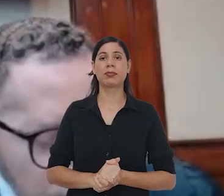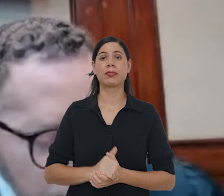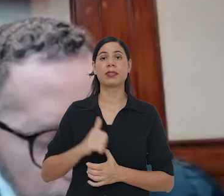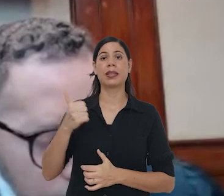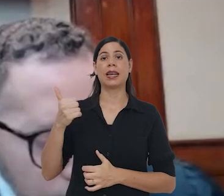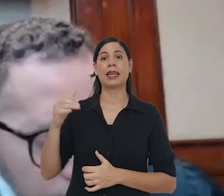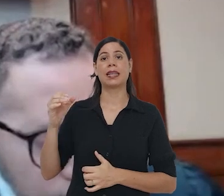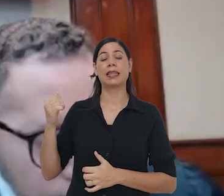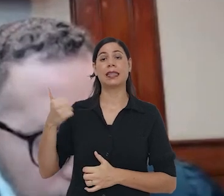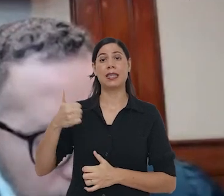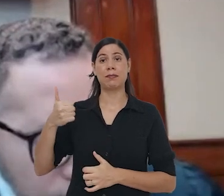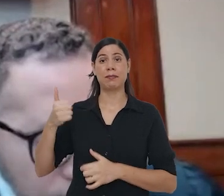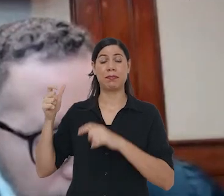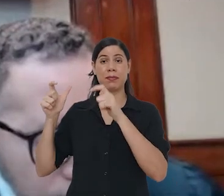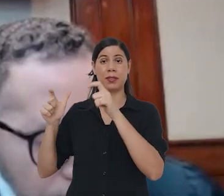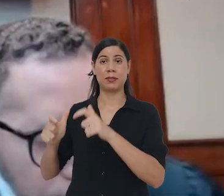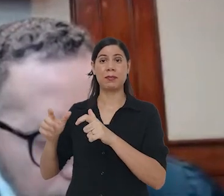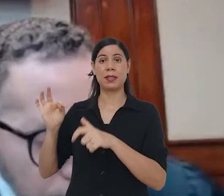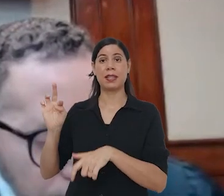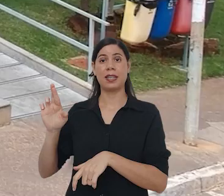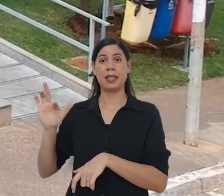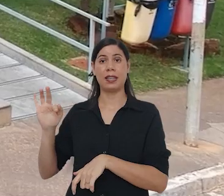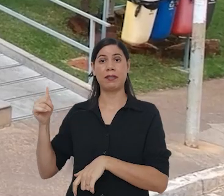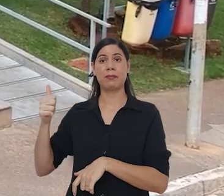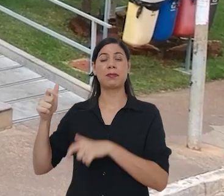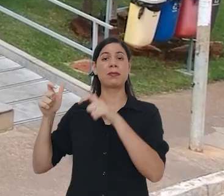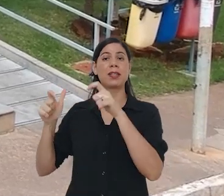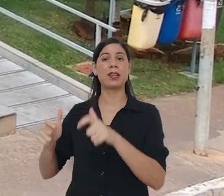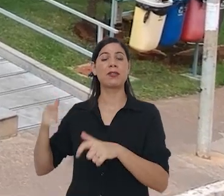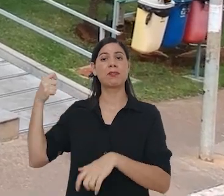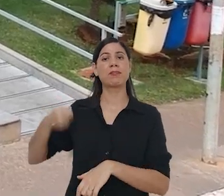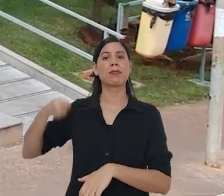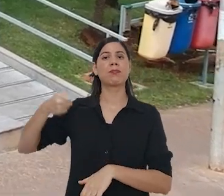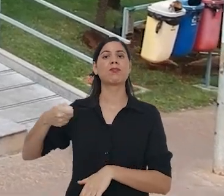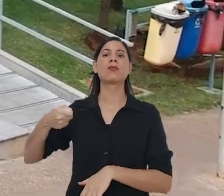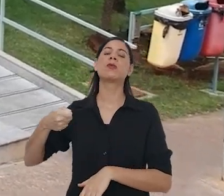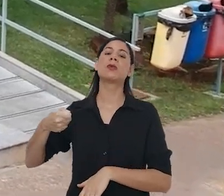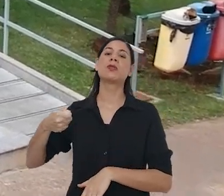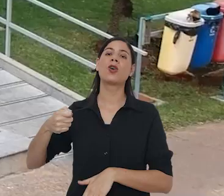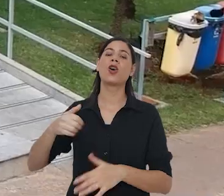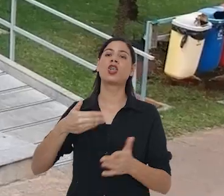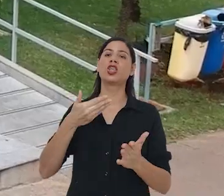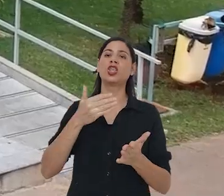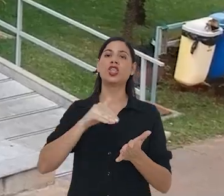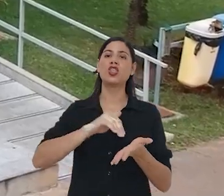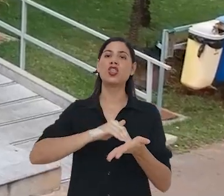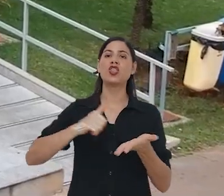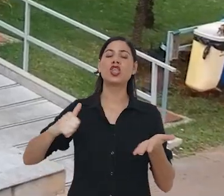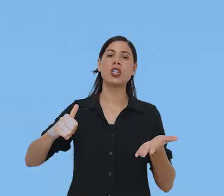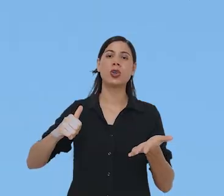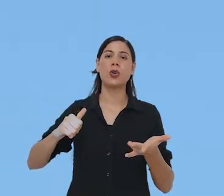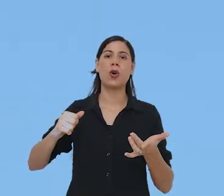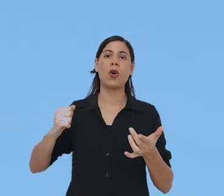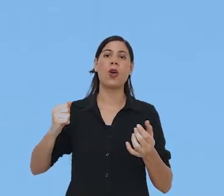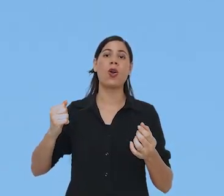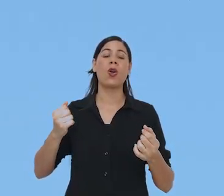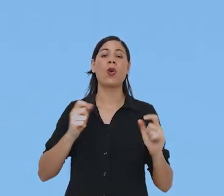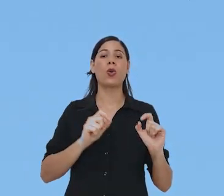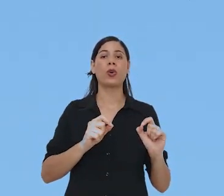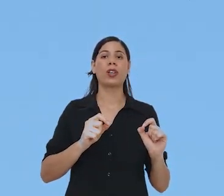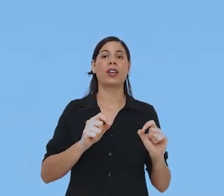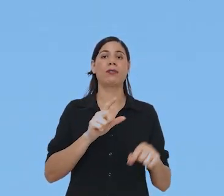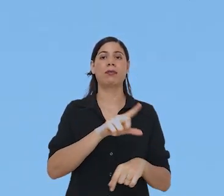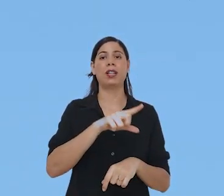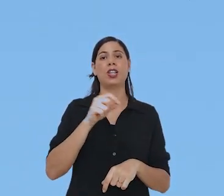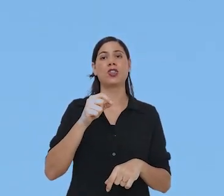A 11ª Turma do Tribunal Regional Federal da Primeira Região confirmou a sentença que extinguiu, sem resolução do mérito, a ação de opção